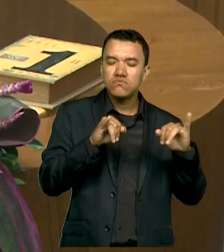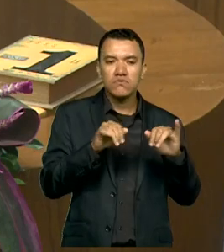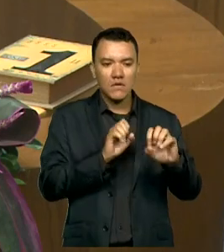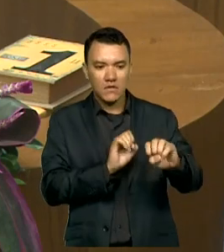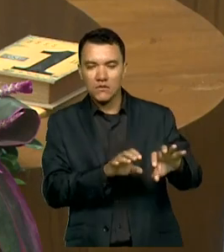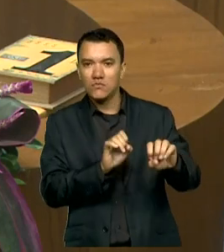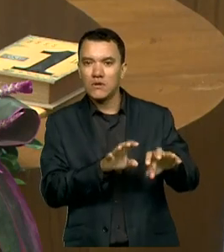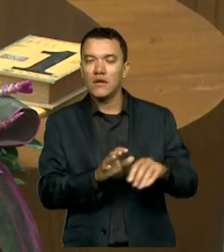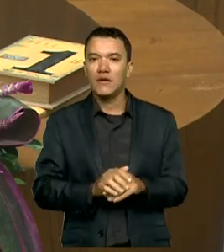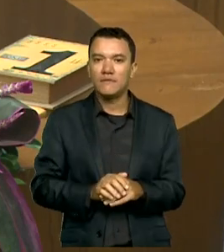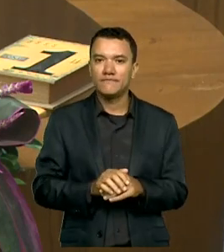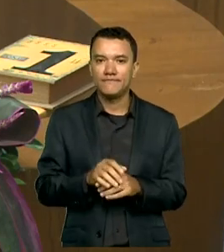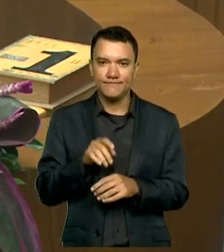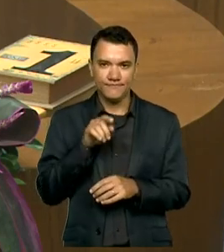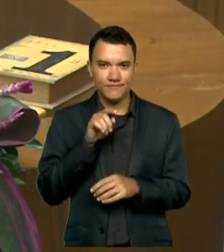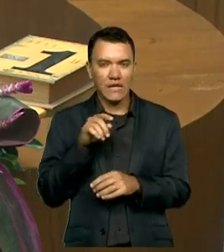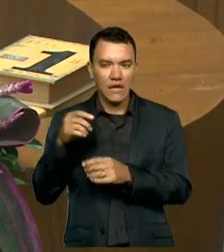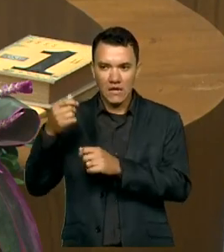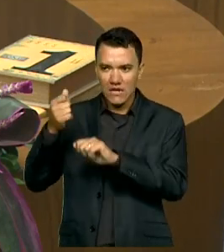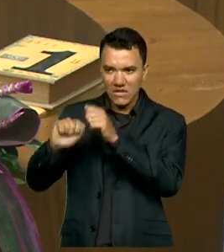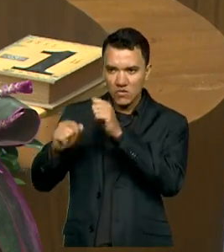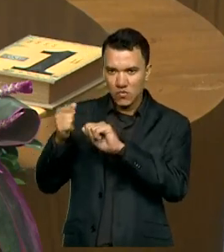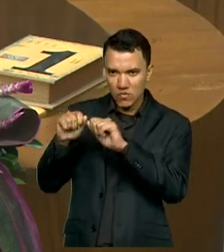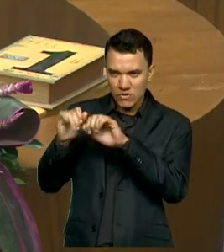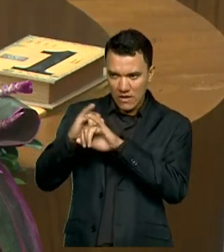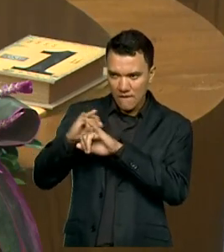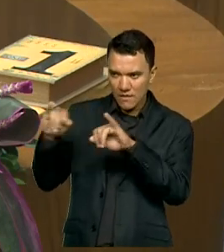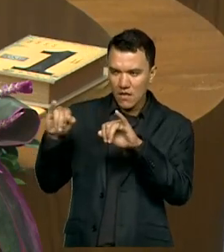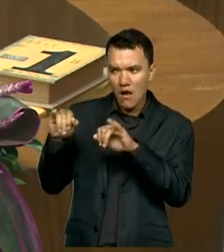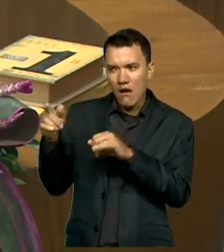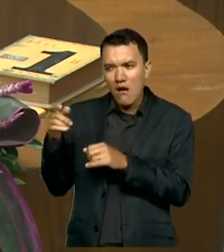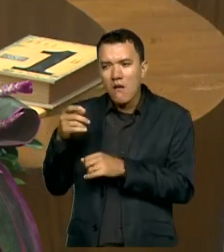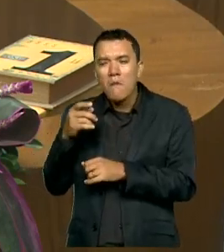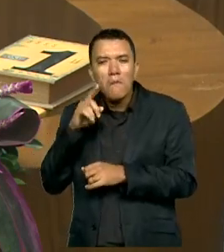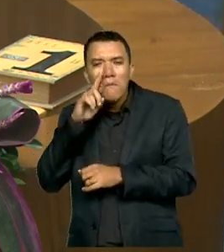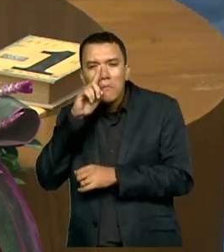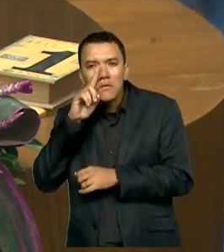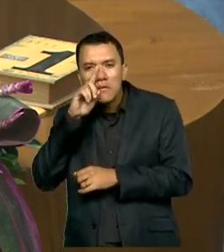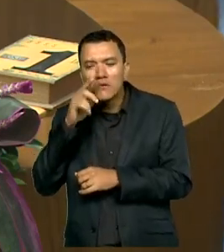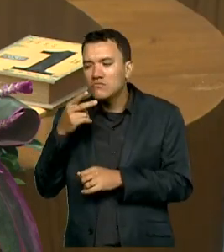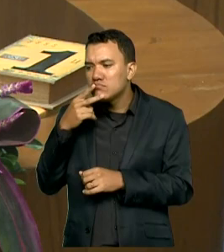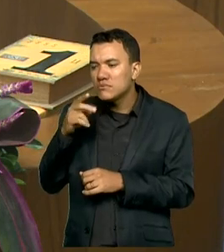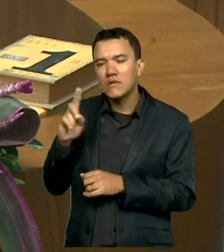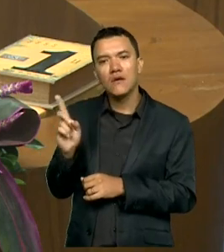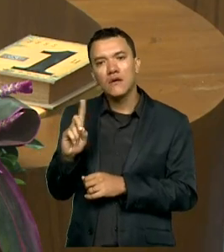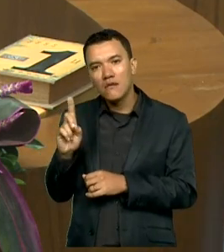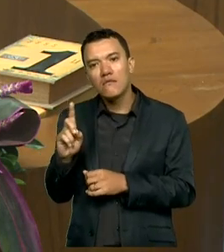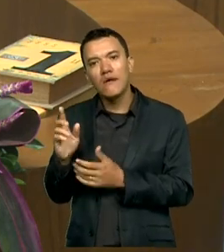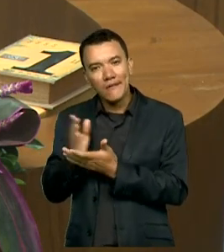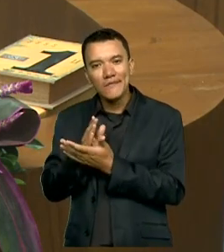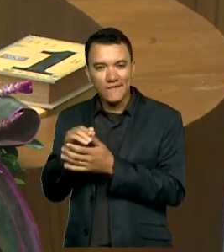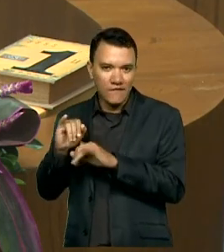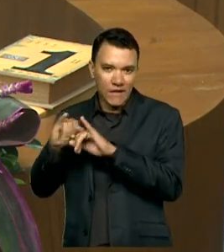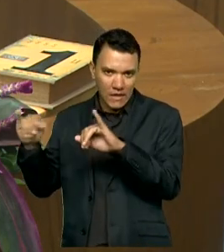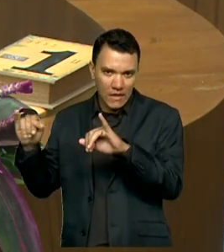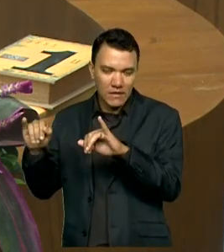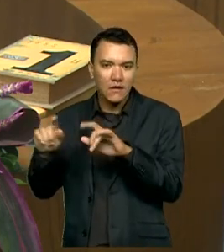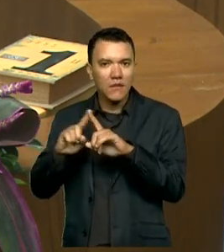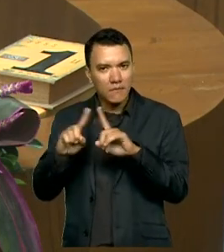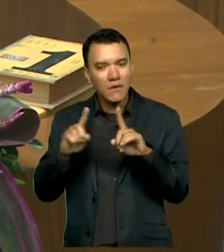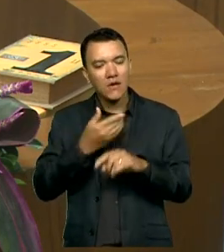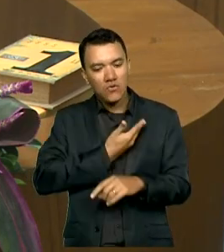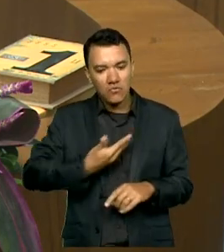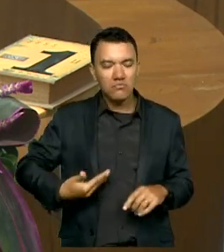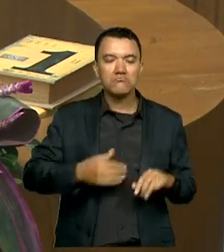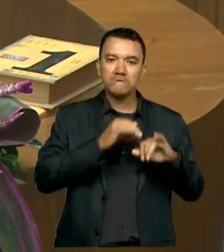que procura a minimizar os riscos que esses produtos trazem à nossa saúde, e